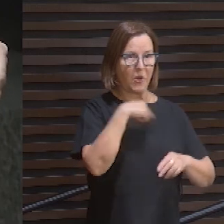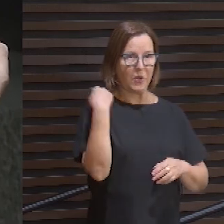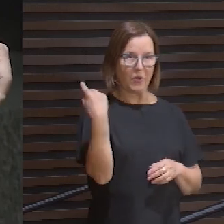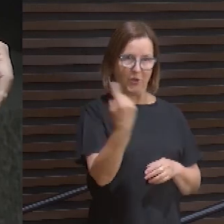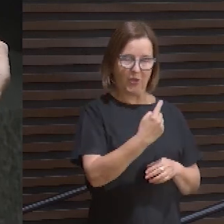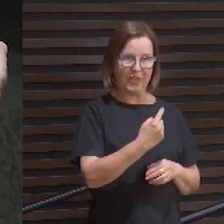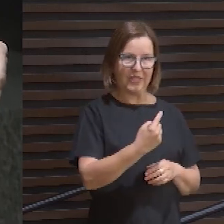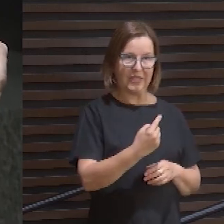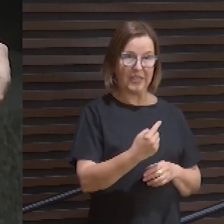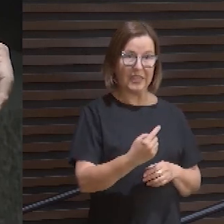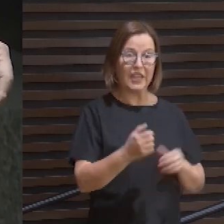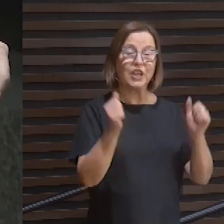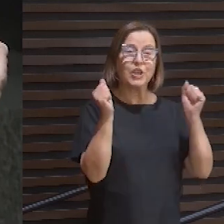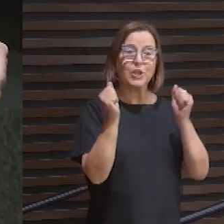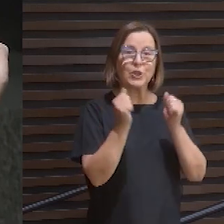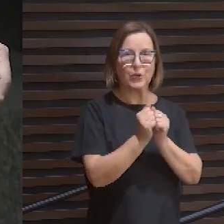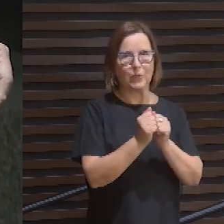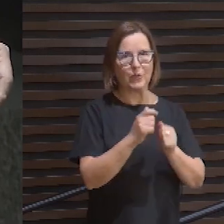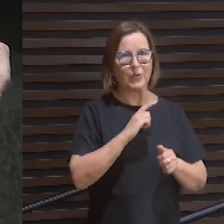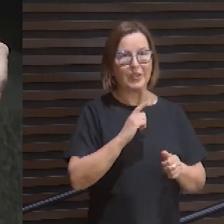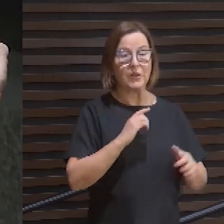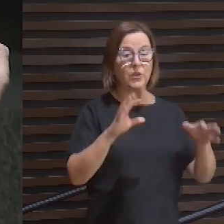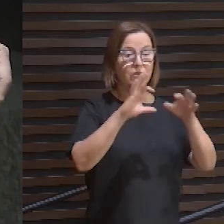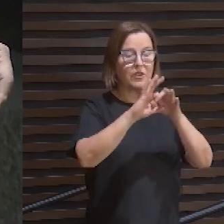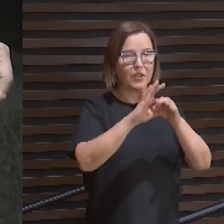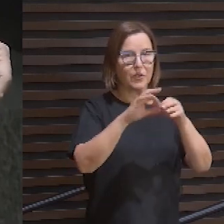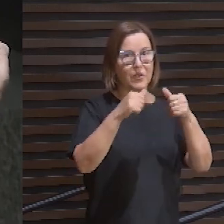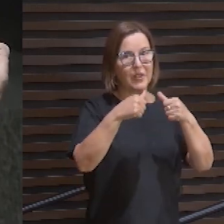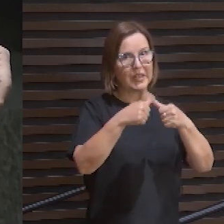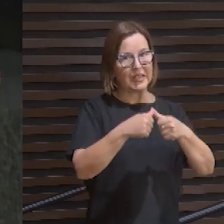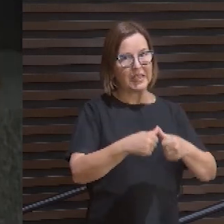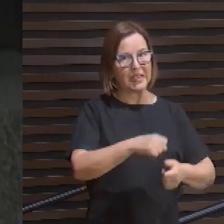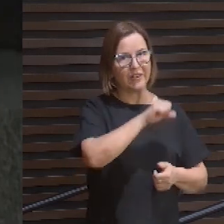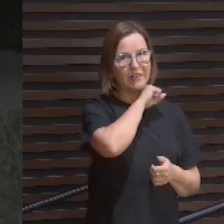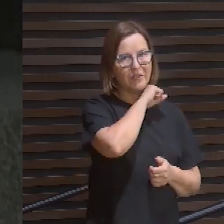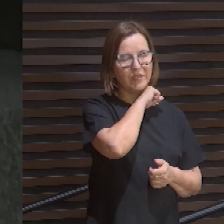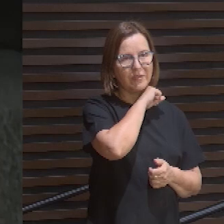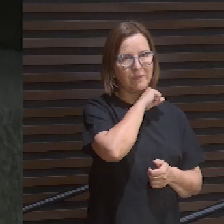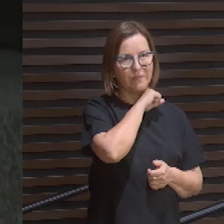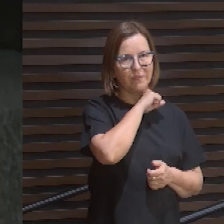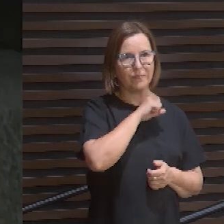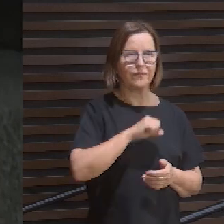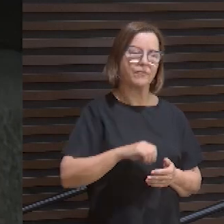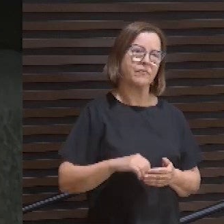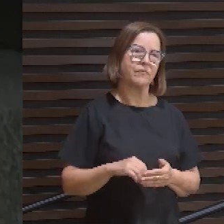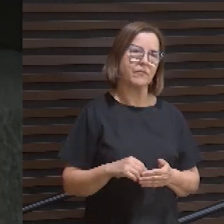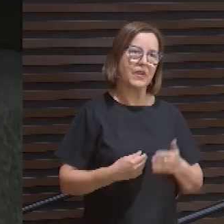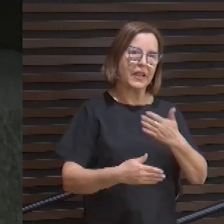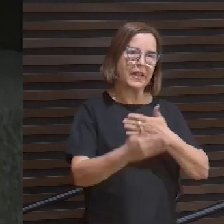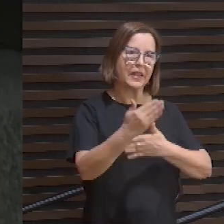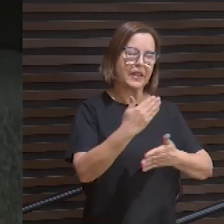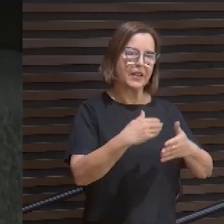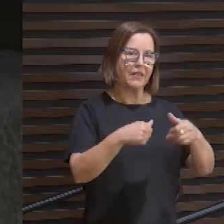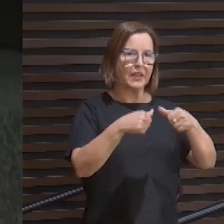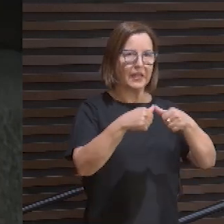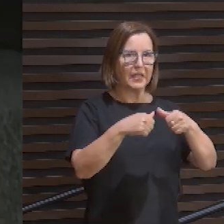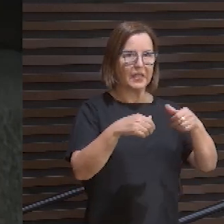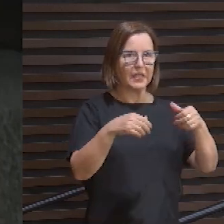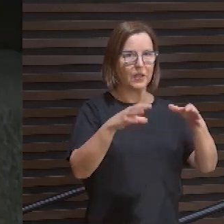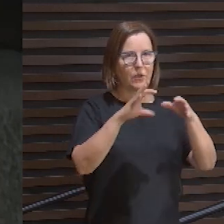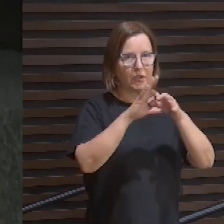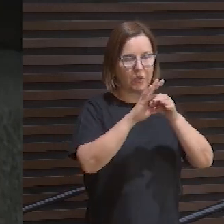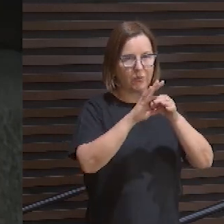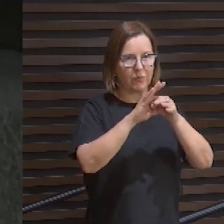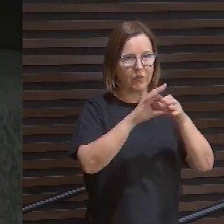uma união nesse sacrifício. Por meio dessa união, nós experimentamos a plenitude